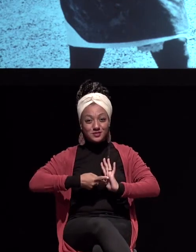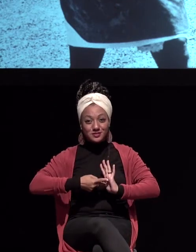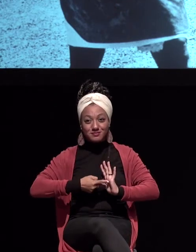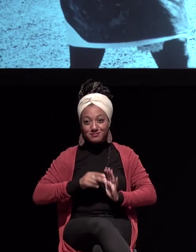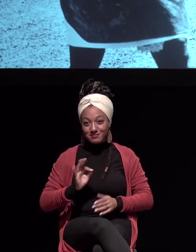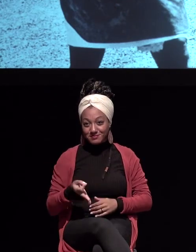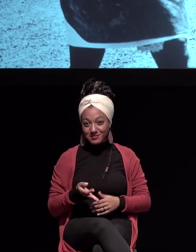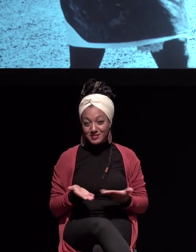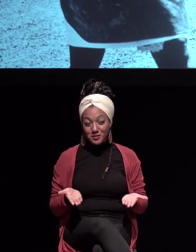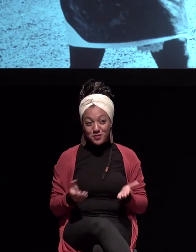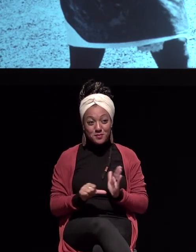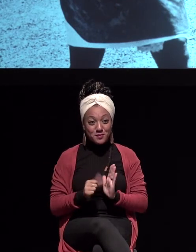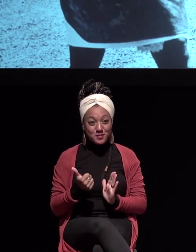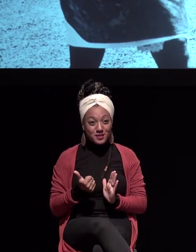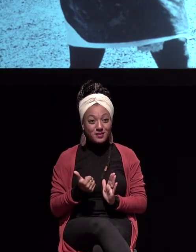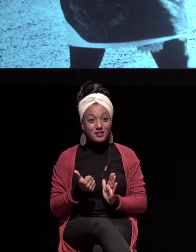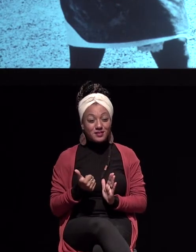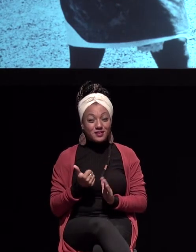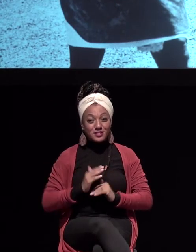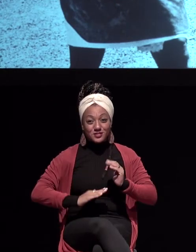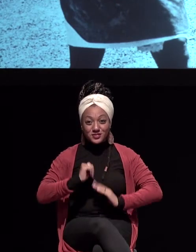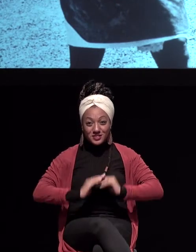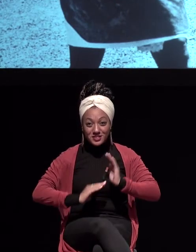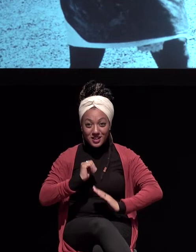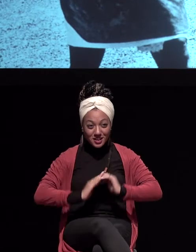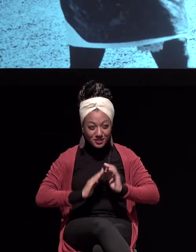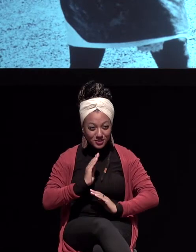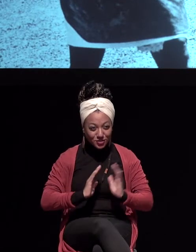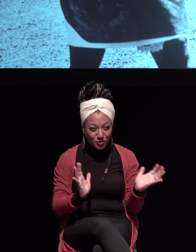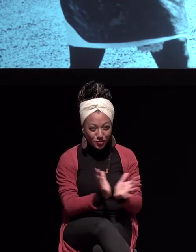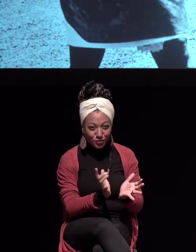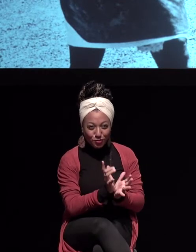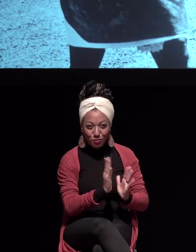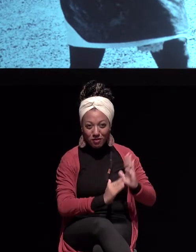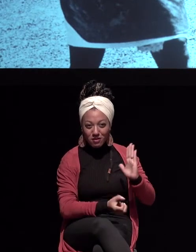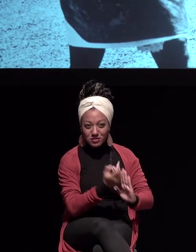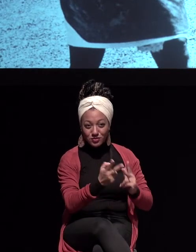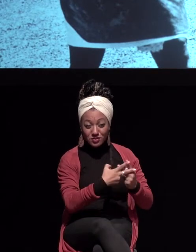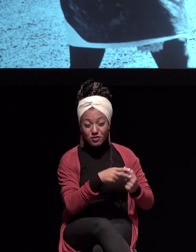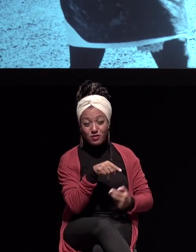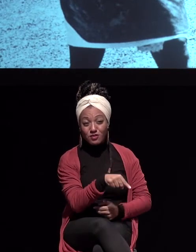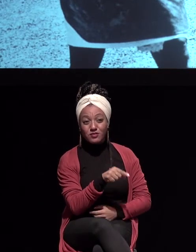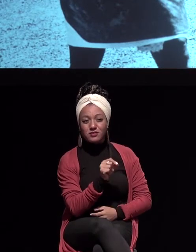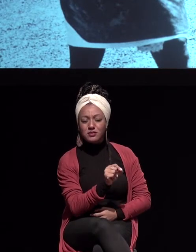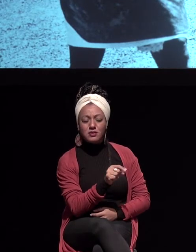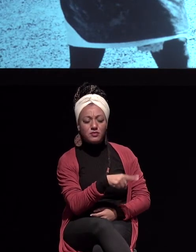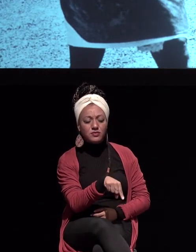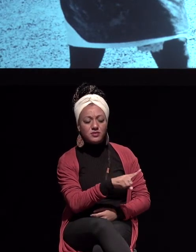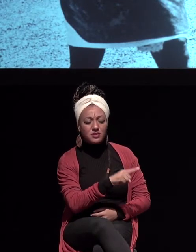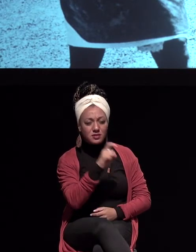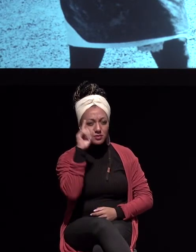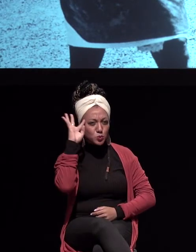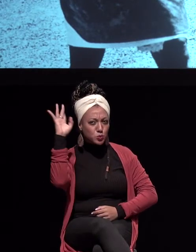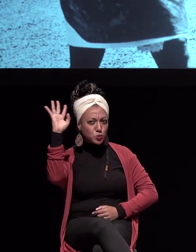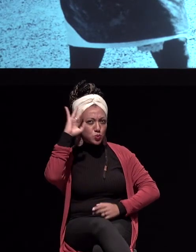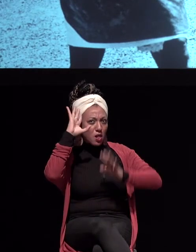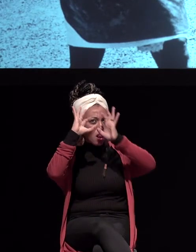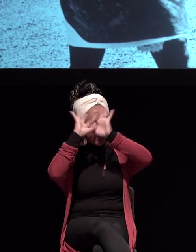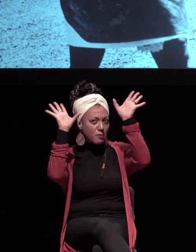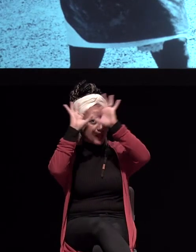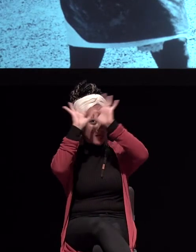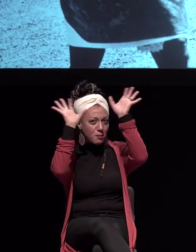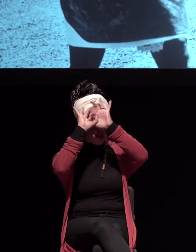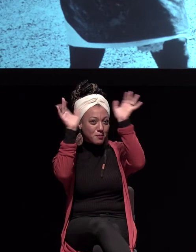né? Então, um dos primeiros exercícios que eu fazia com os meninos era isso, para eles tentarem liberar um pouquinho a mente e